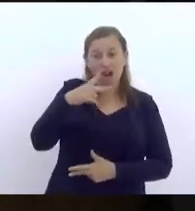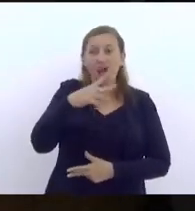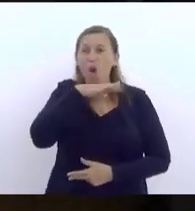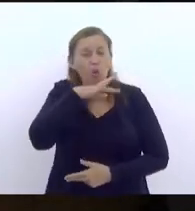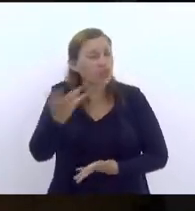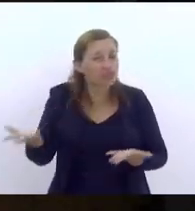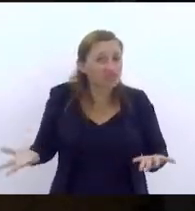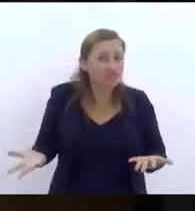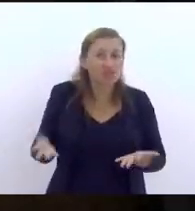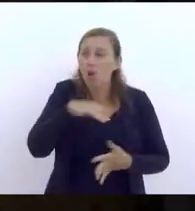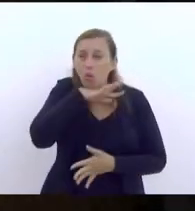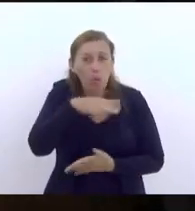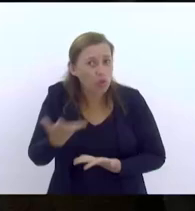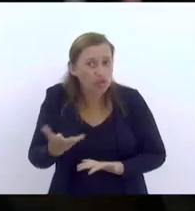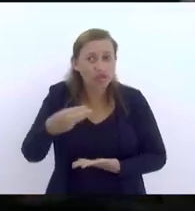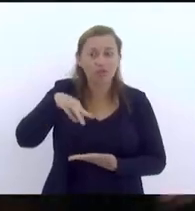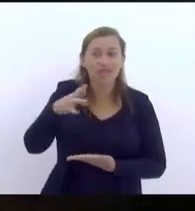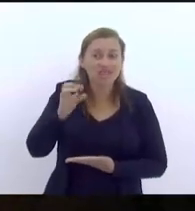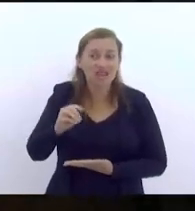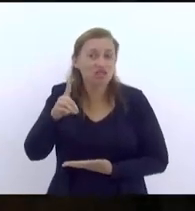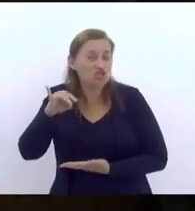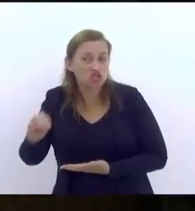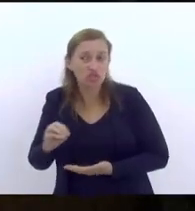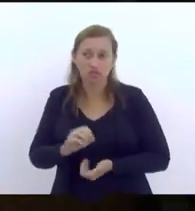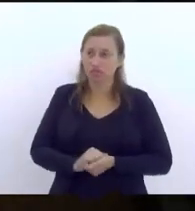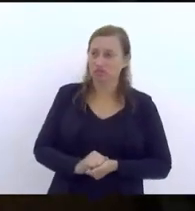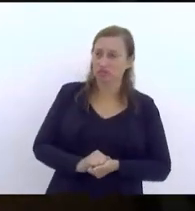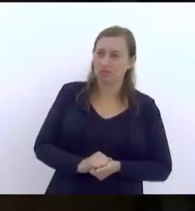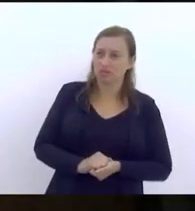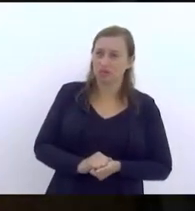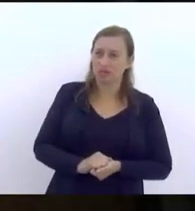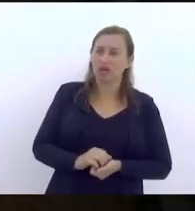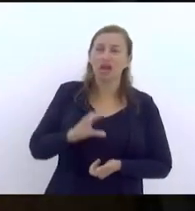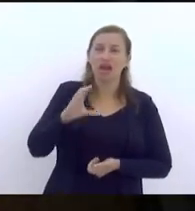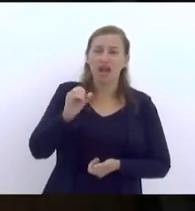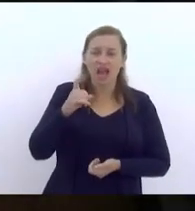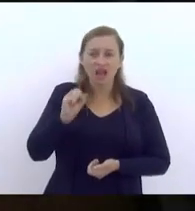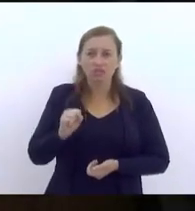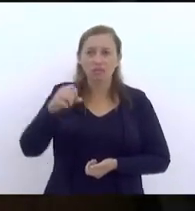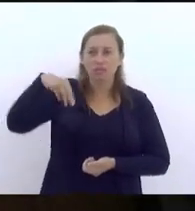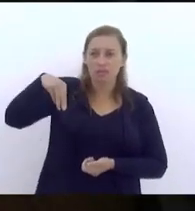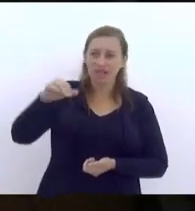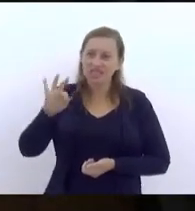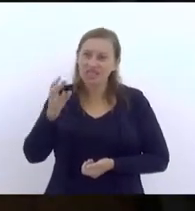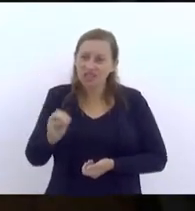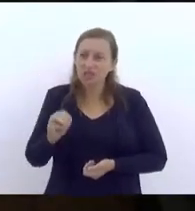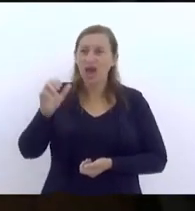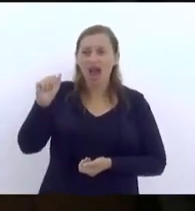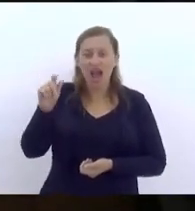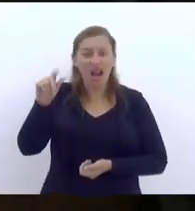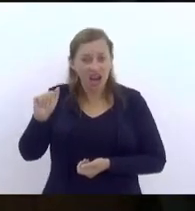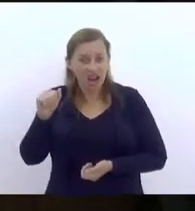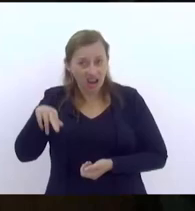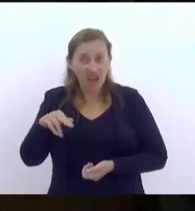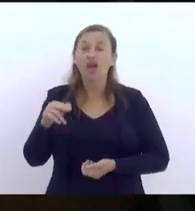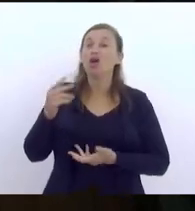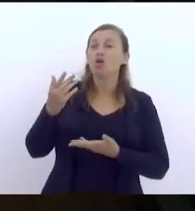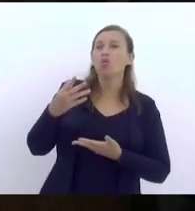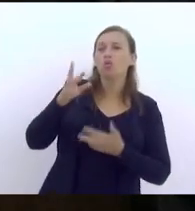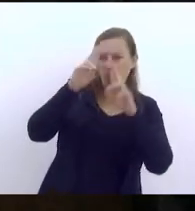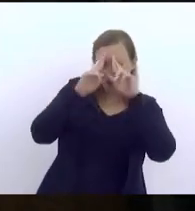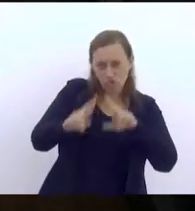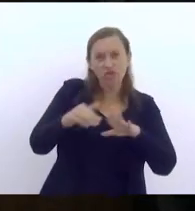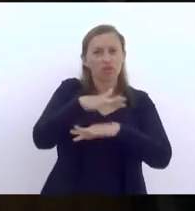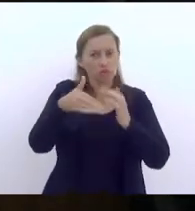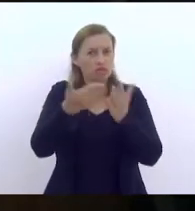ruim. Muito ruim, Marcelo Seudino. Muito ruim. Carlos Macedo, muito ruim, Alan, com todo o respeito aos colegas que aqui